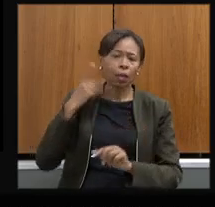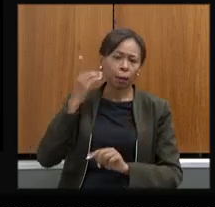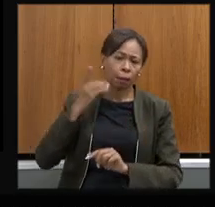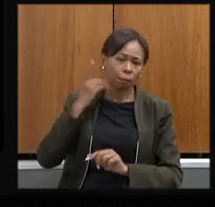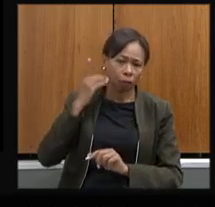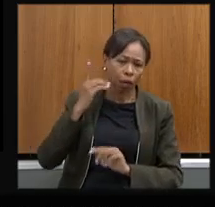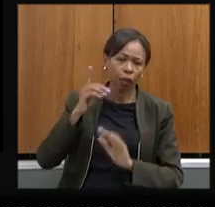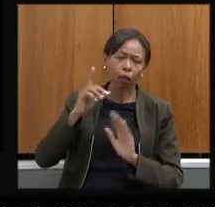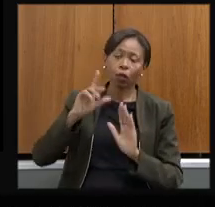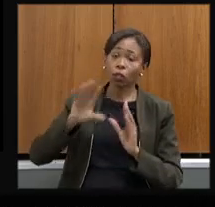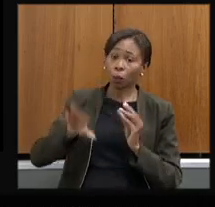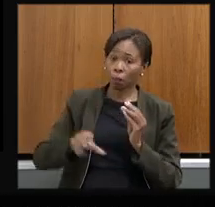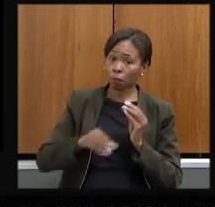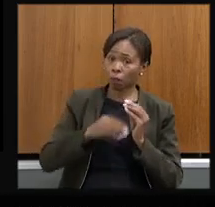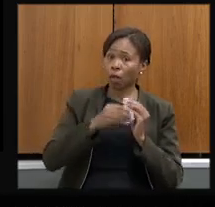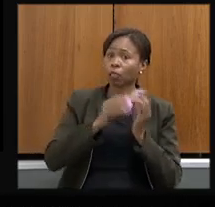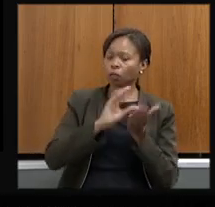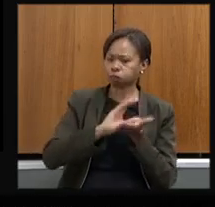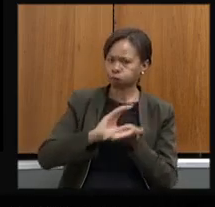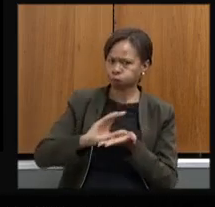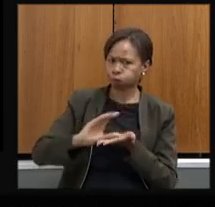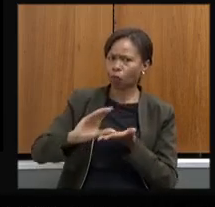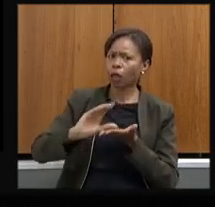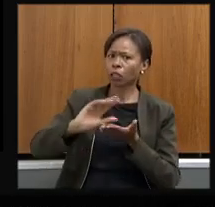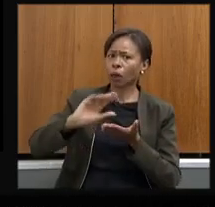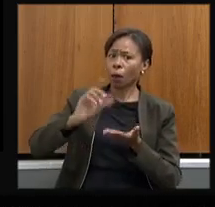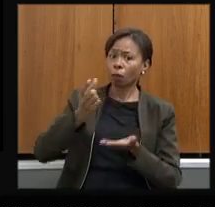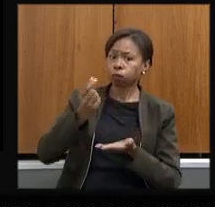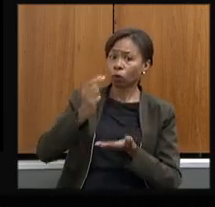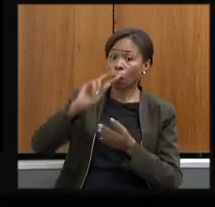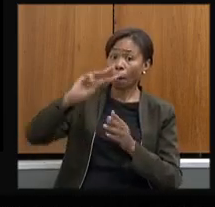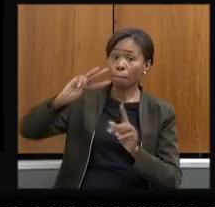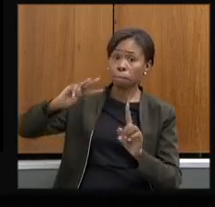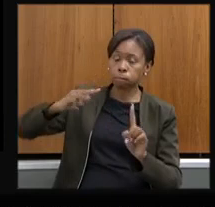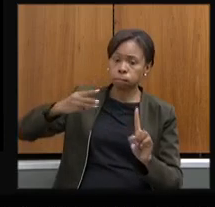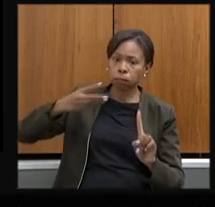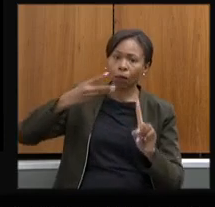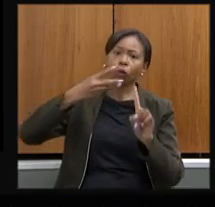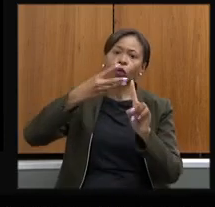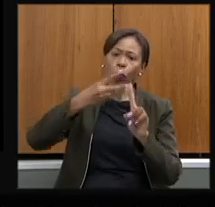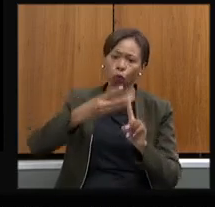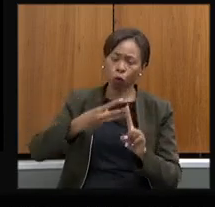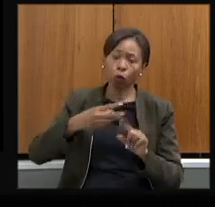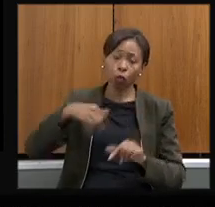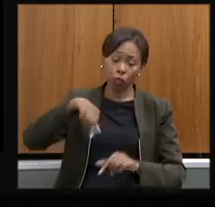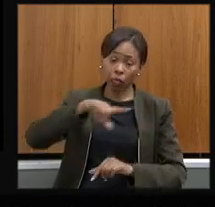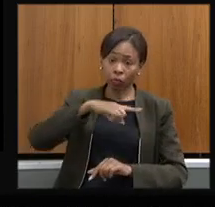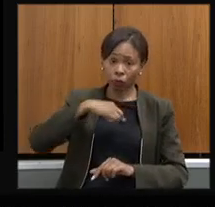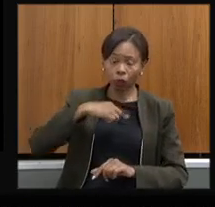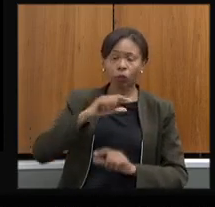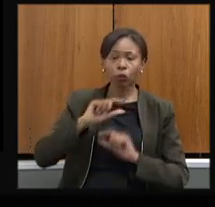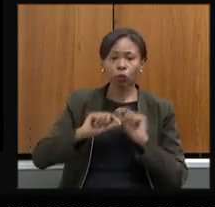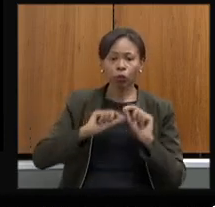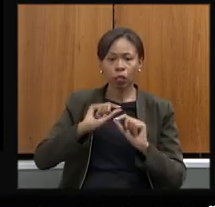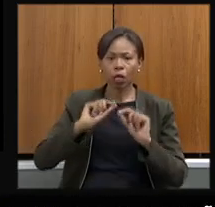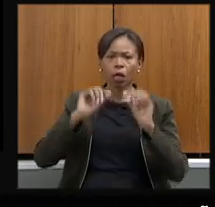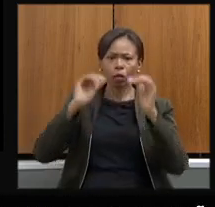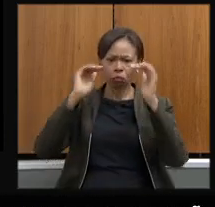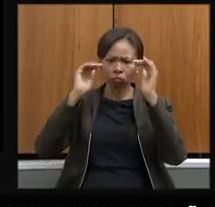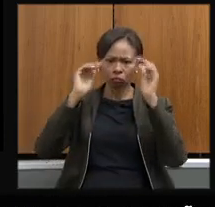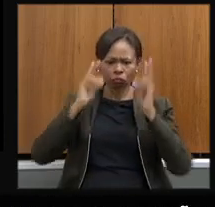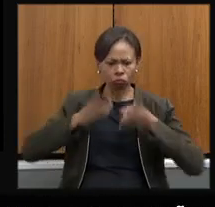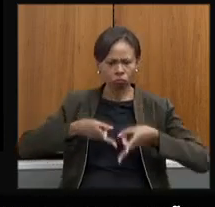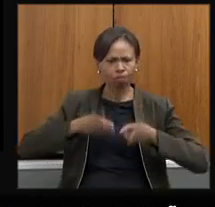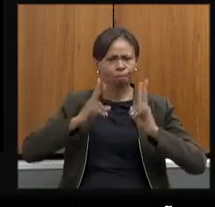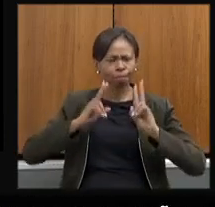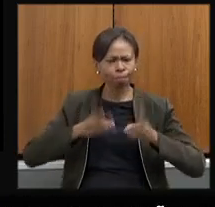o valor de emendas parlamentares praticamente triplicou na e a gente segue firmes